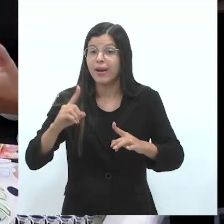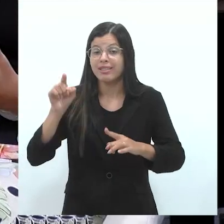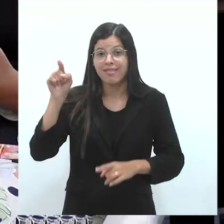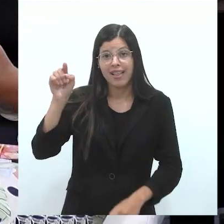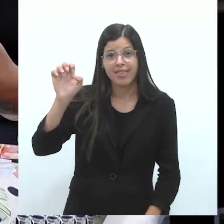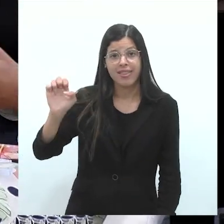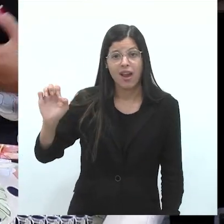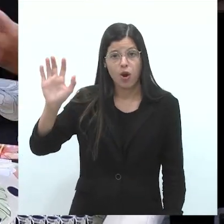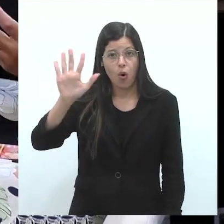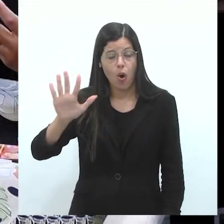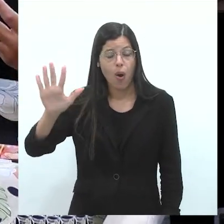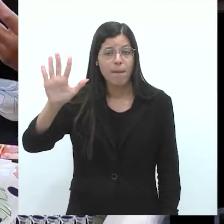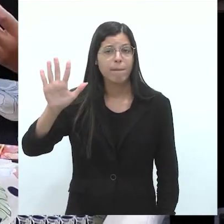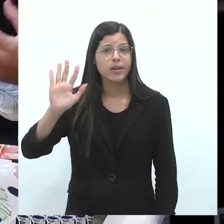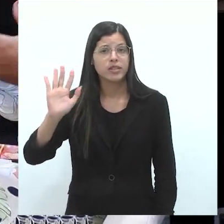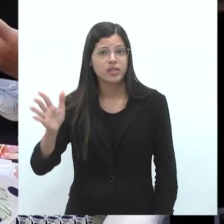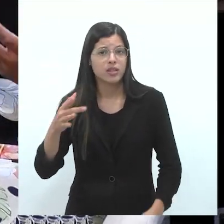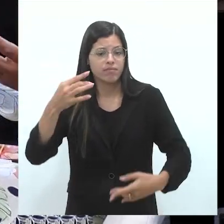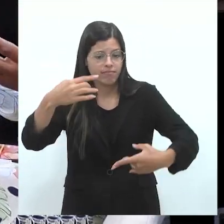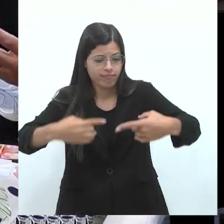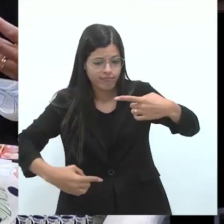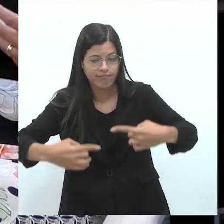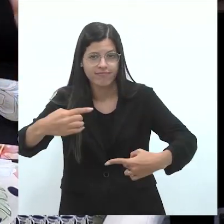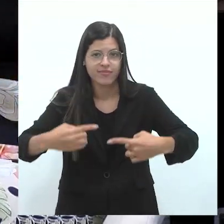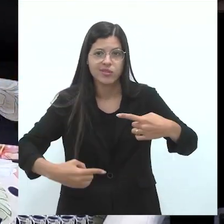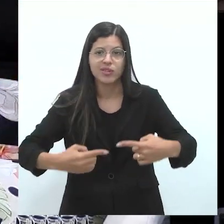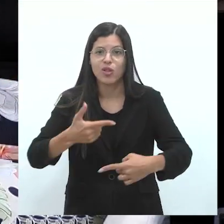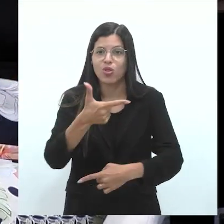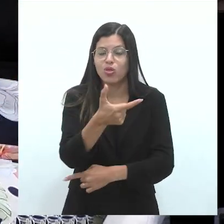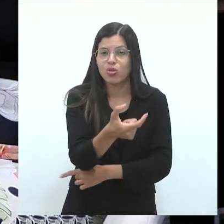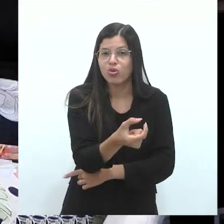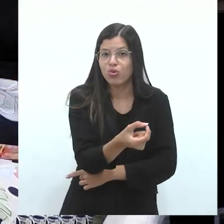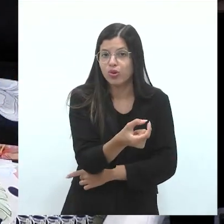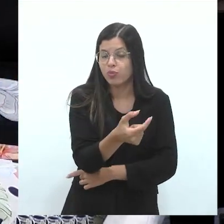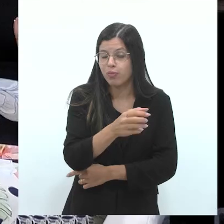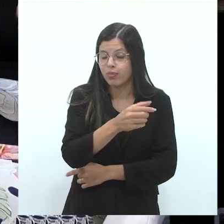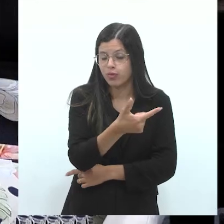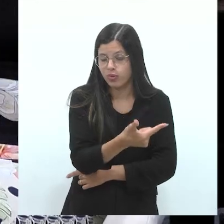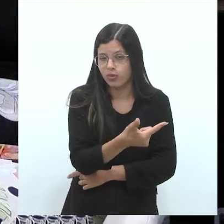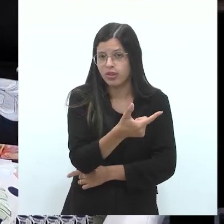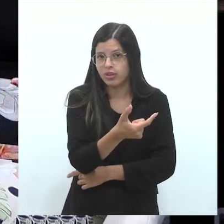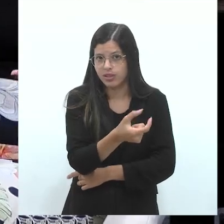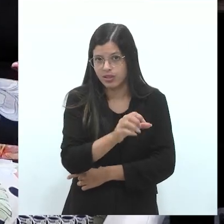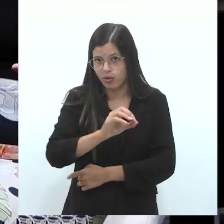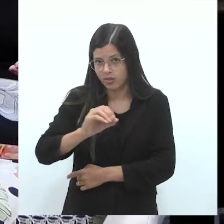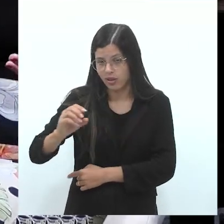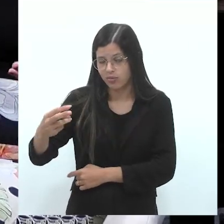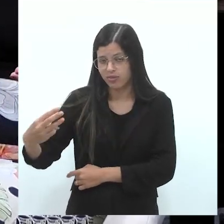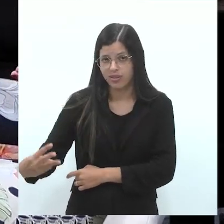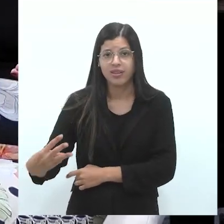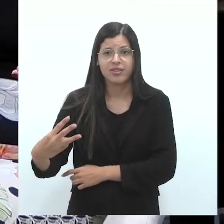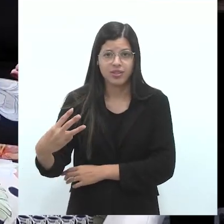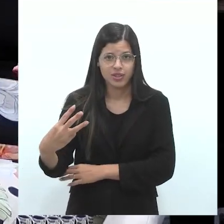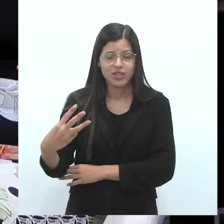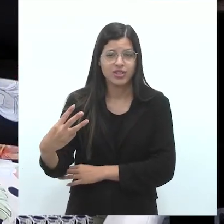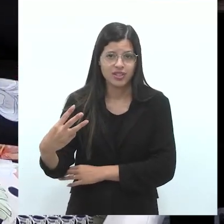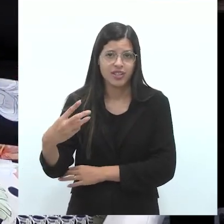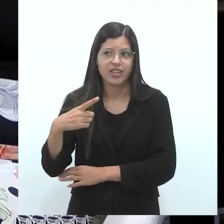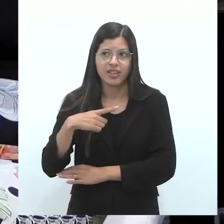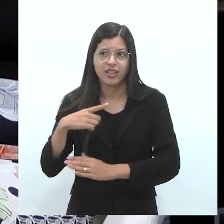a Europa já vem discutindo isso desde pelo menos 2003, quando houve aquela mega onda de calor que